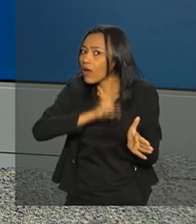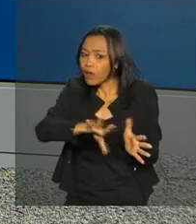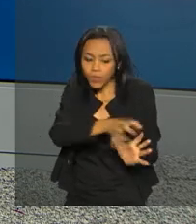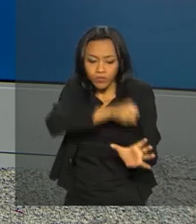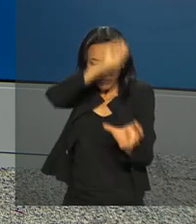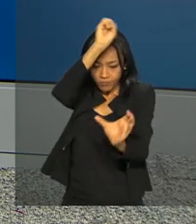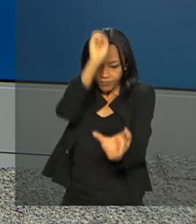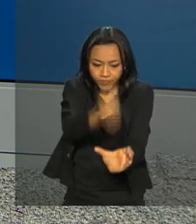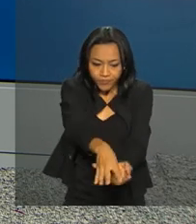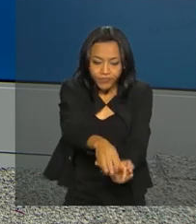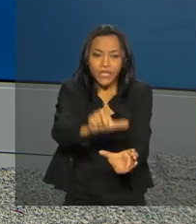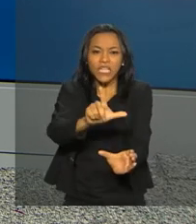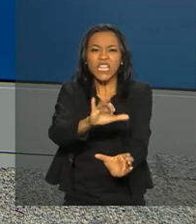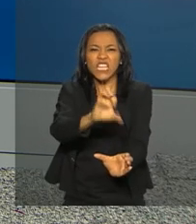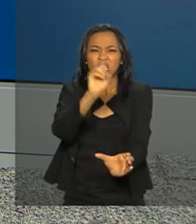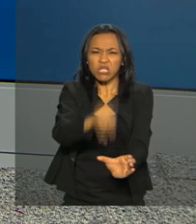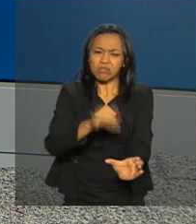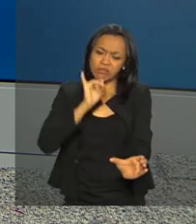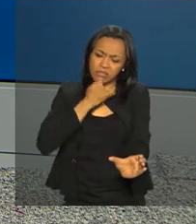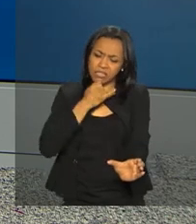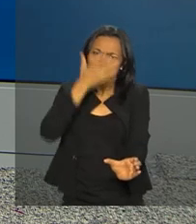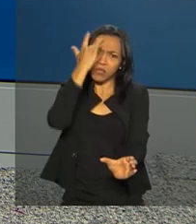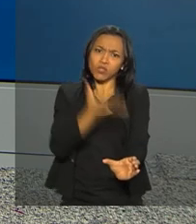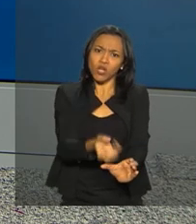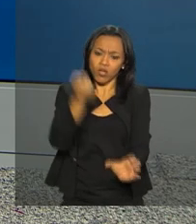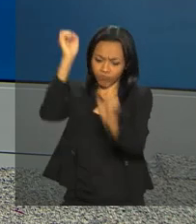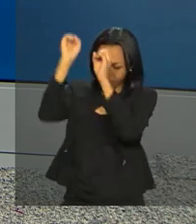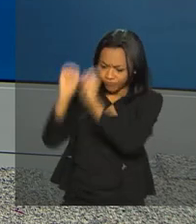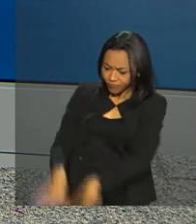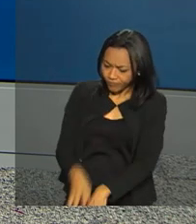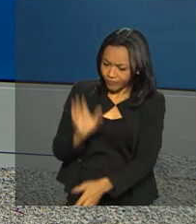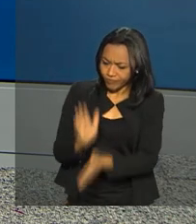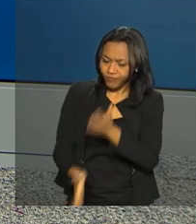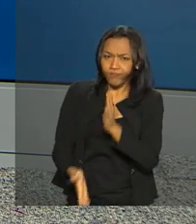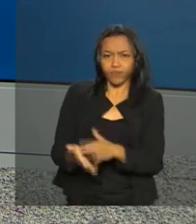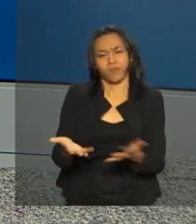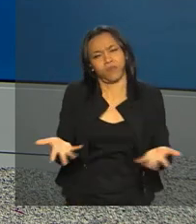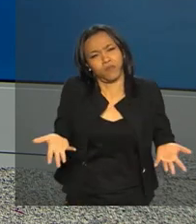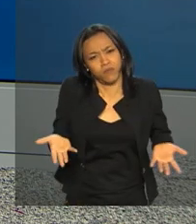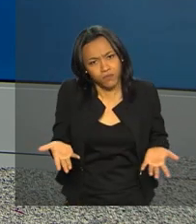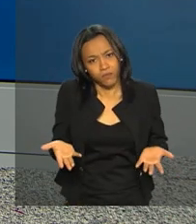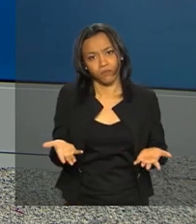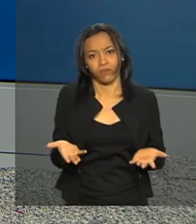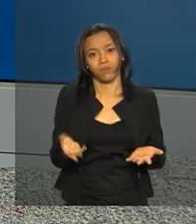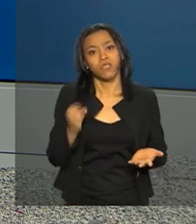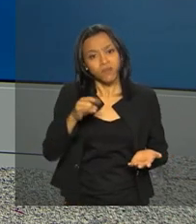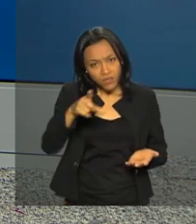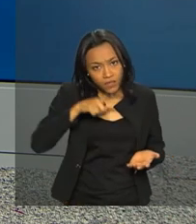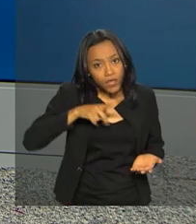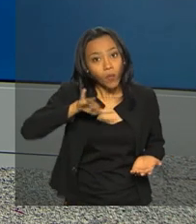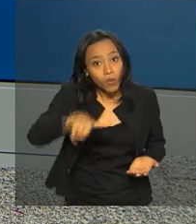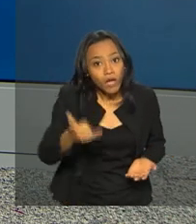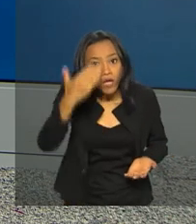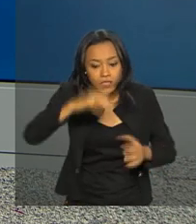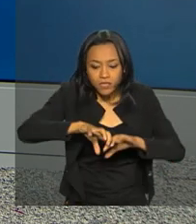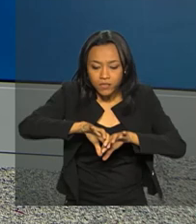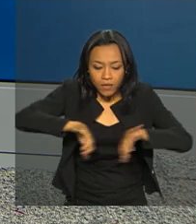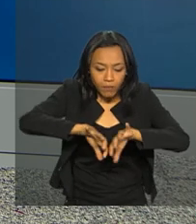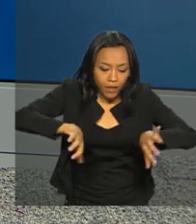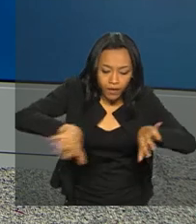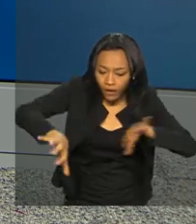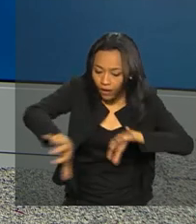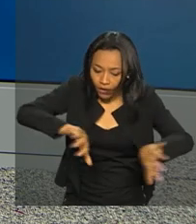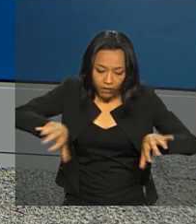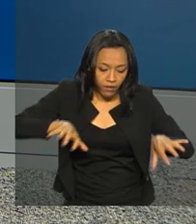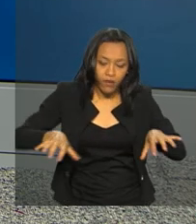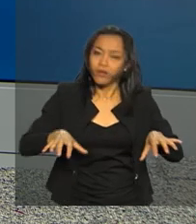Nunca é muito triste ver pessoas que ainda jogam no chão esse tipo de material, né? E se você tiver a oportunidade de separar o lixo, esses